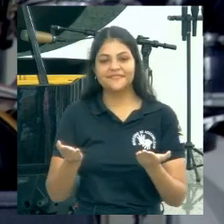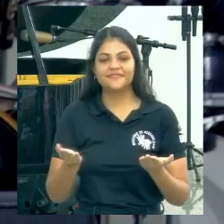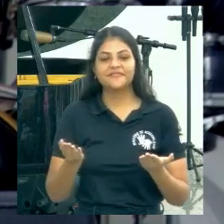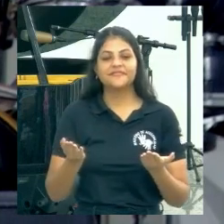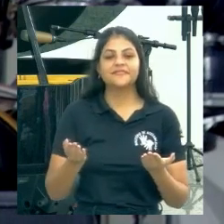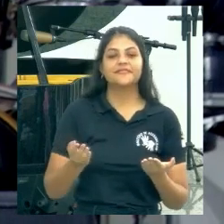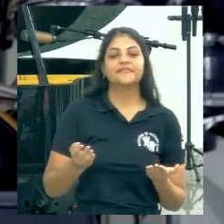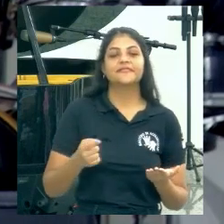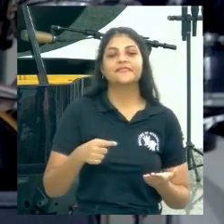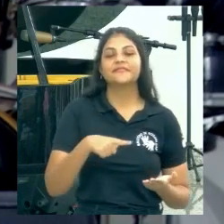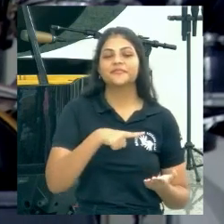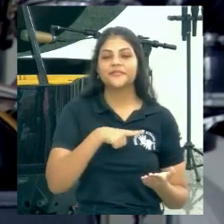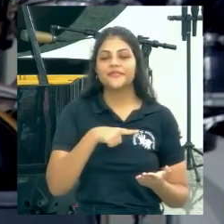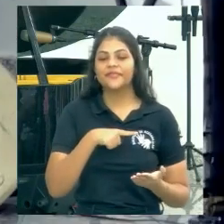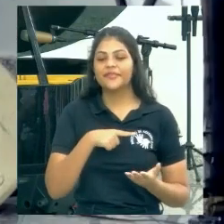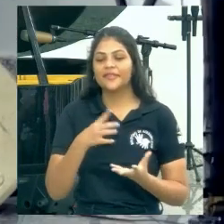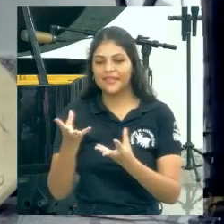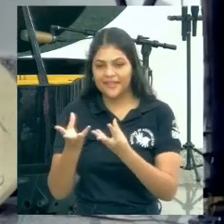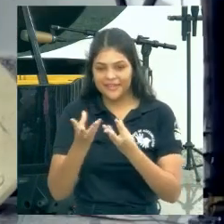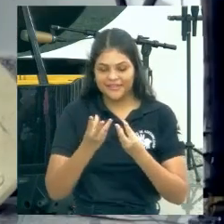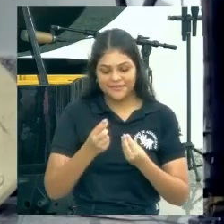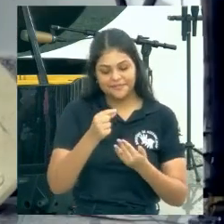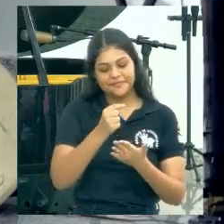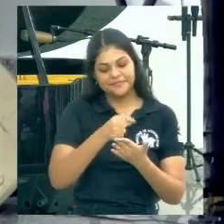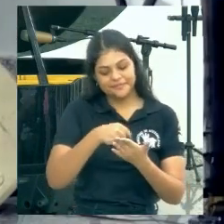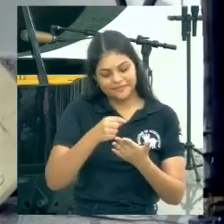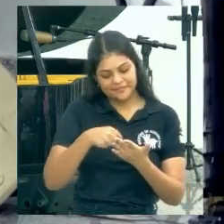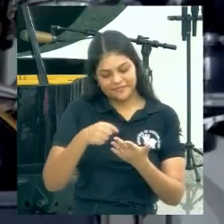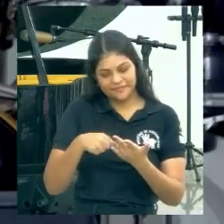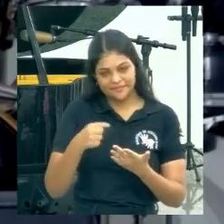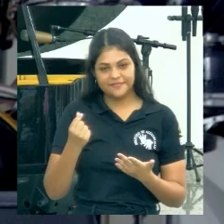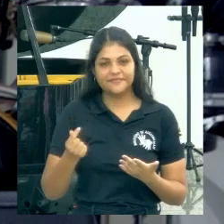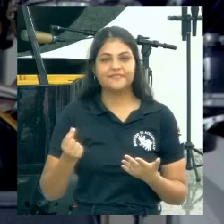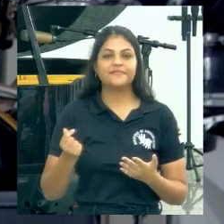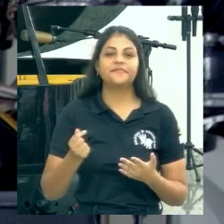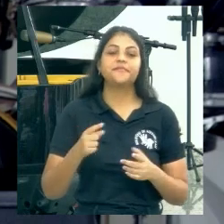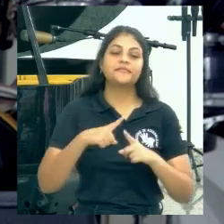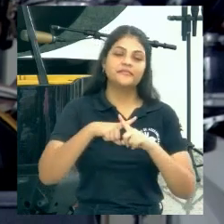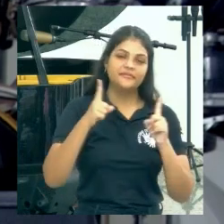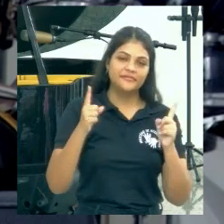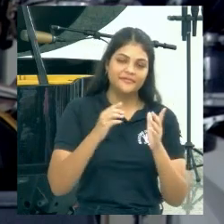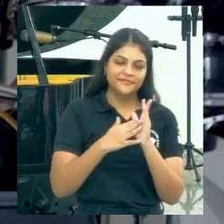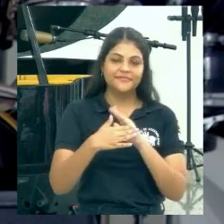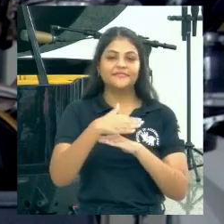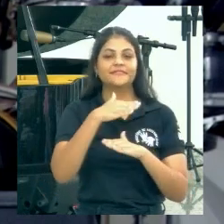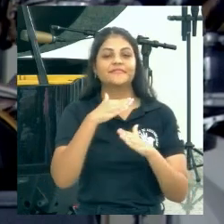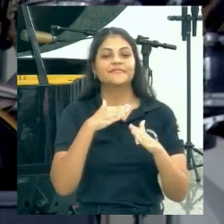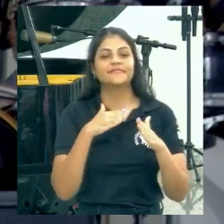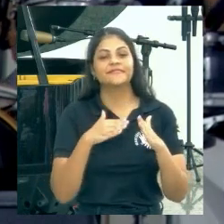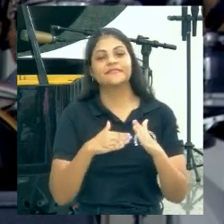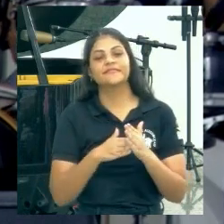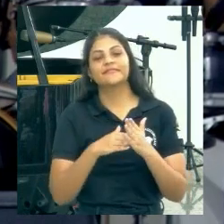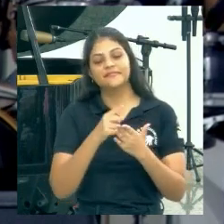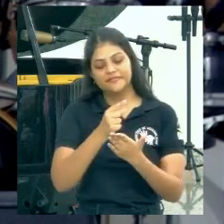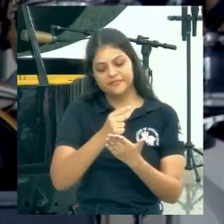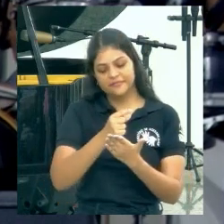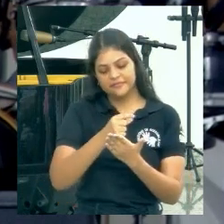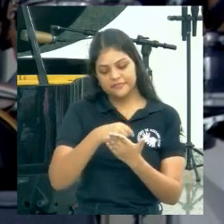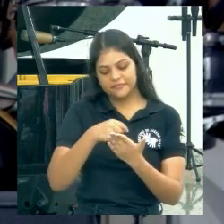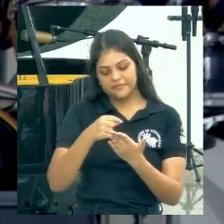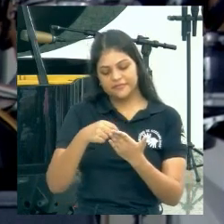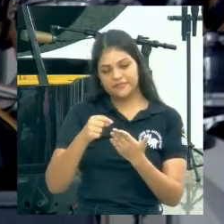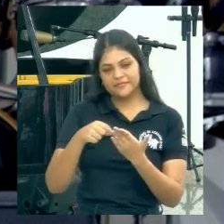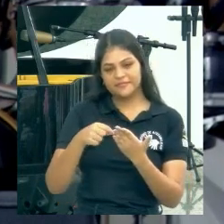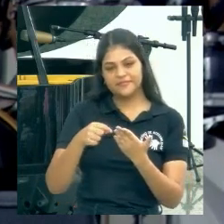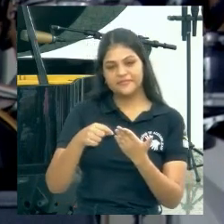consórcios, doido para receber a sua carta de crédito, mas de todas as mais famosas, sem dúvida alguma, foram